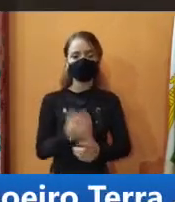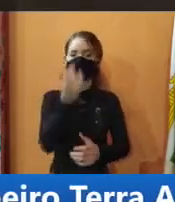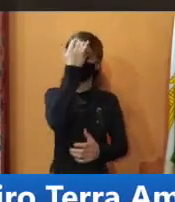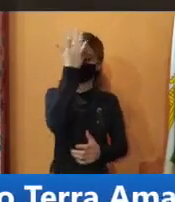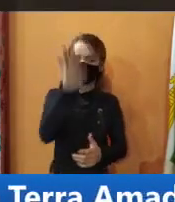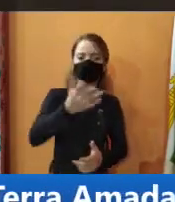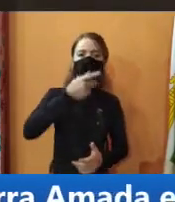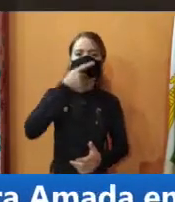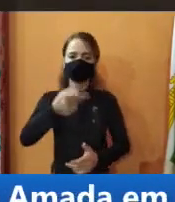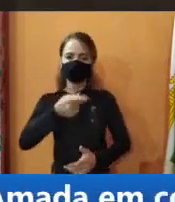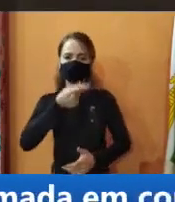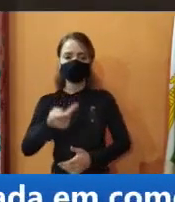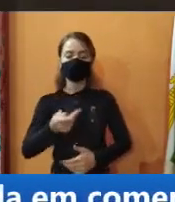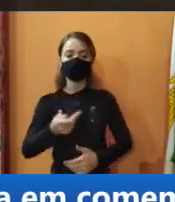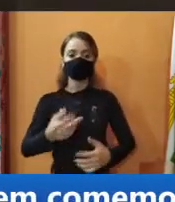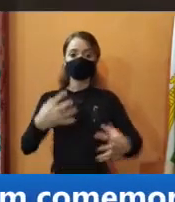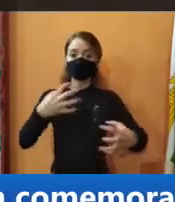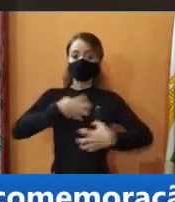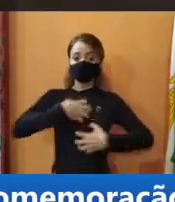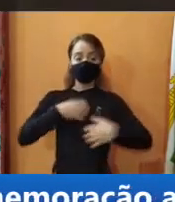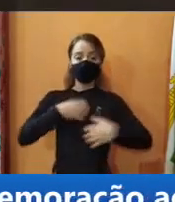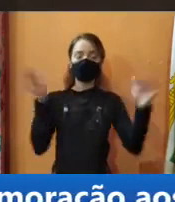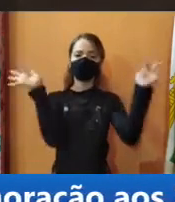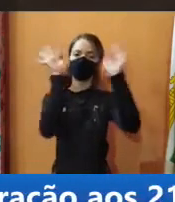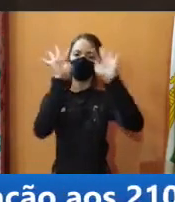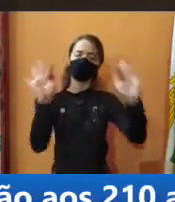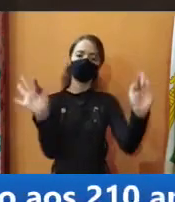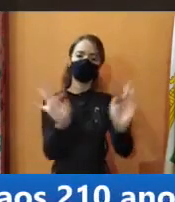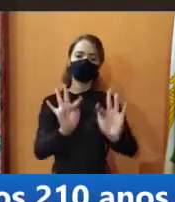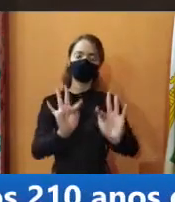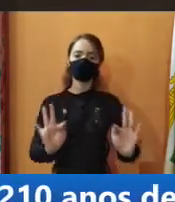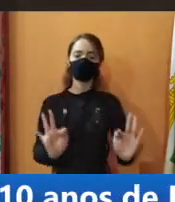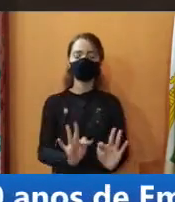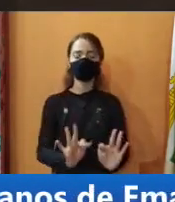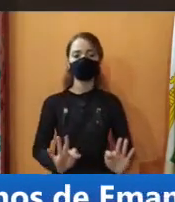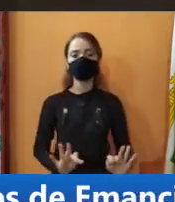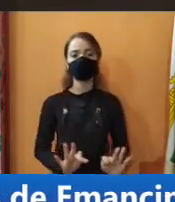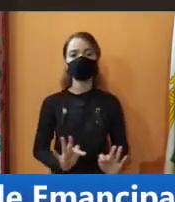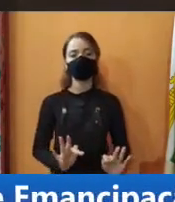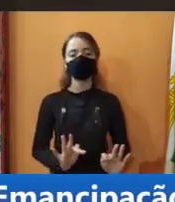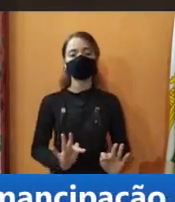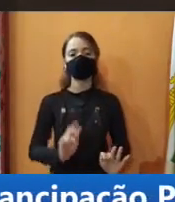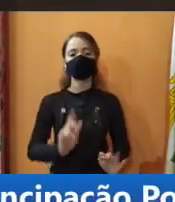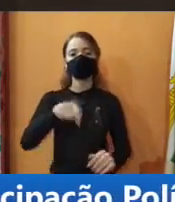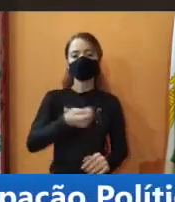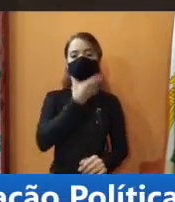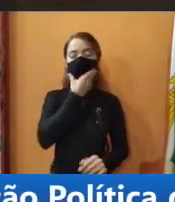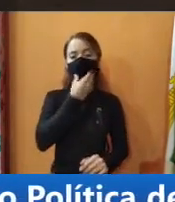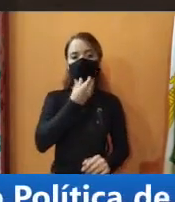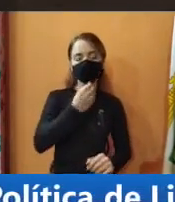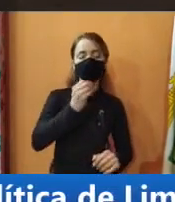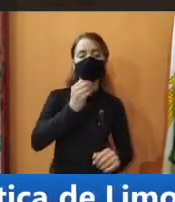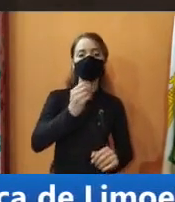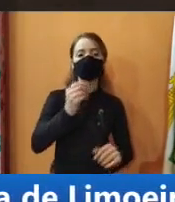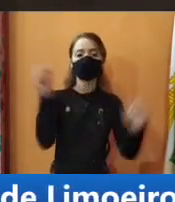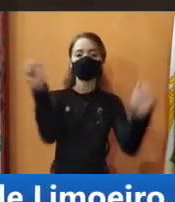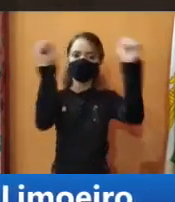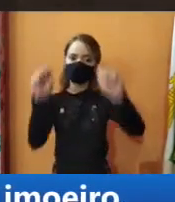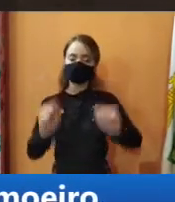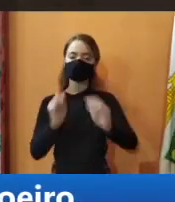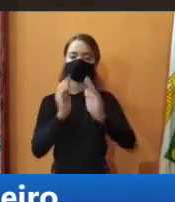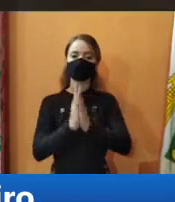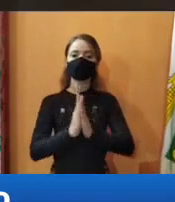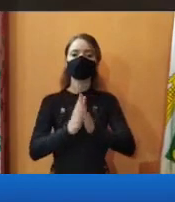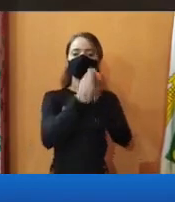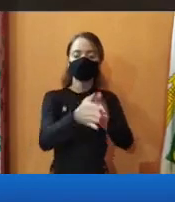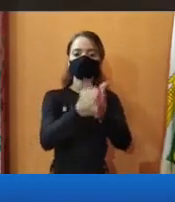fácil. Eu fiquei muito feliz, Radamés, quando o carro parou e você me abordou entregando o livro da